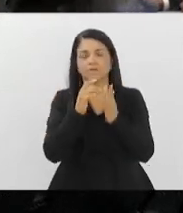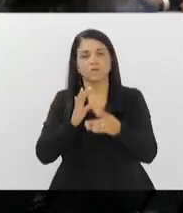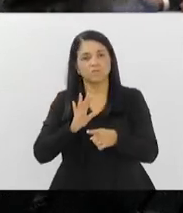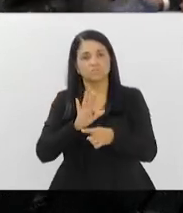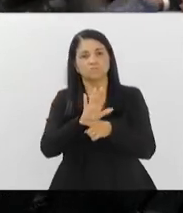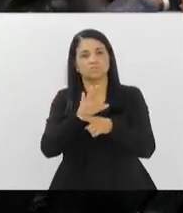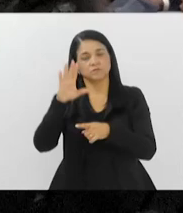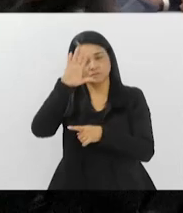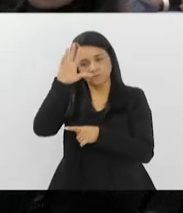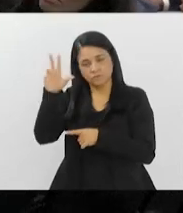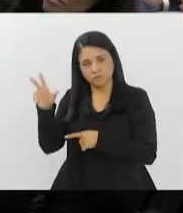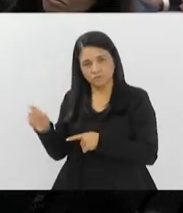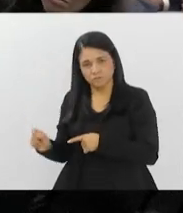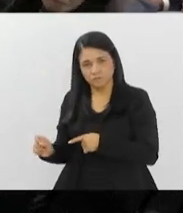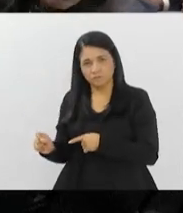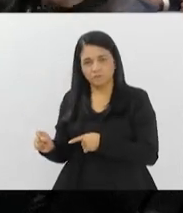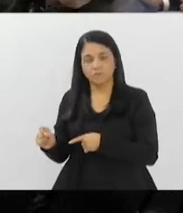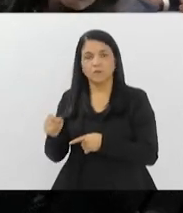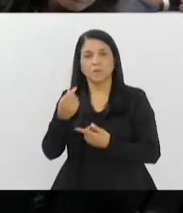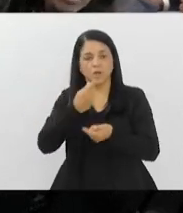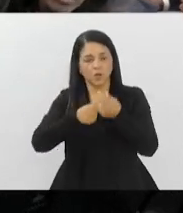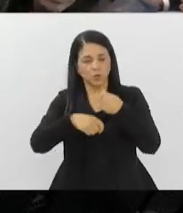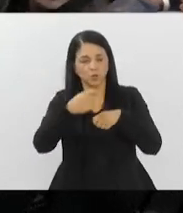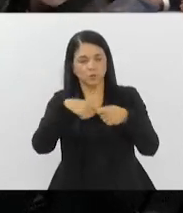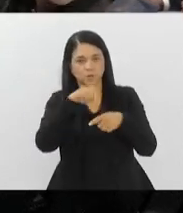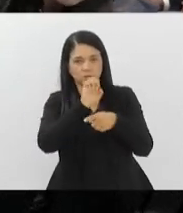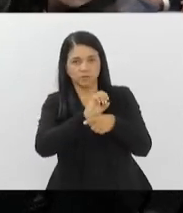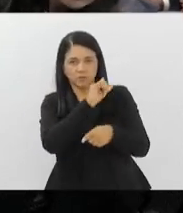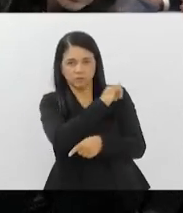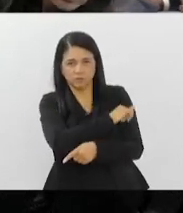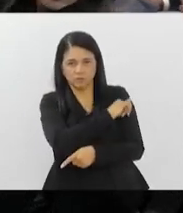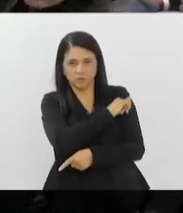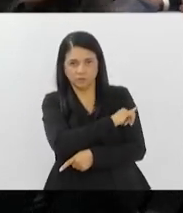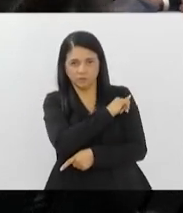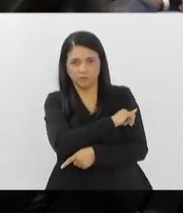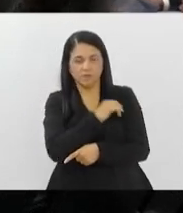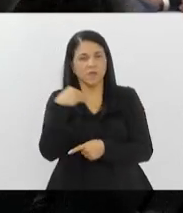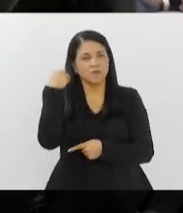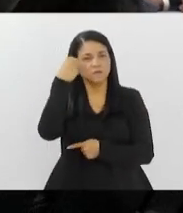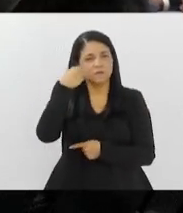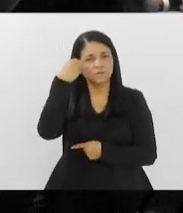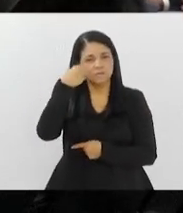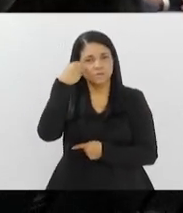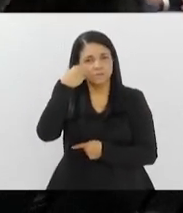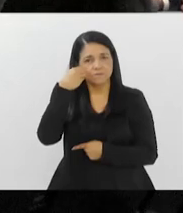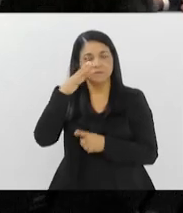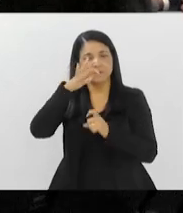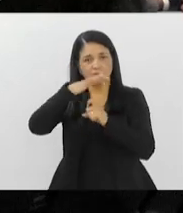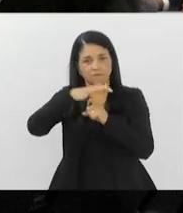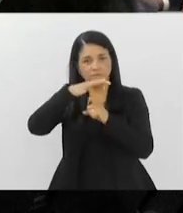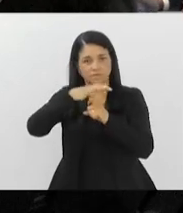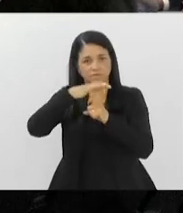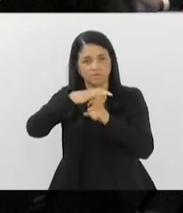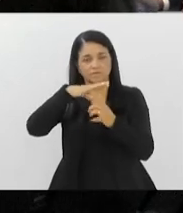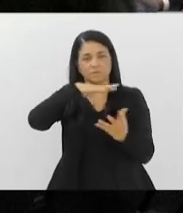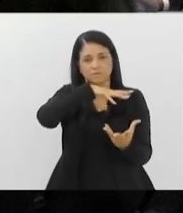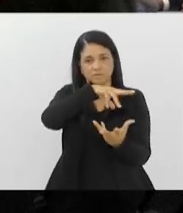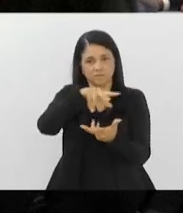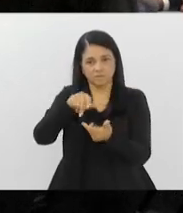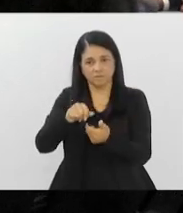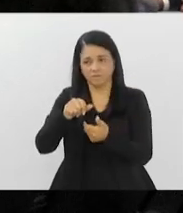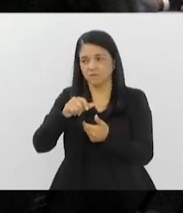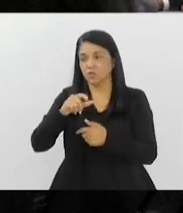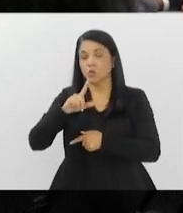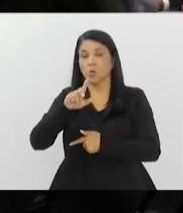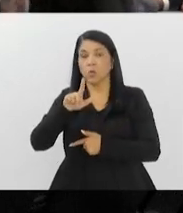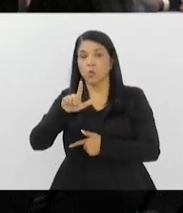do continente africano para a economia do Estado do Rio de Janeiro, a experiência da Feira Internacional de Luanda. Este